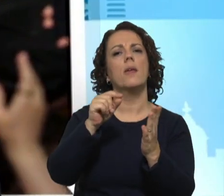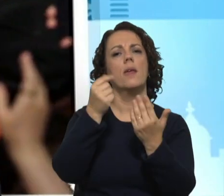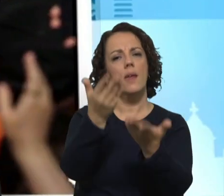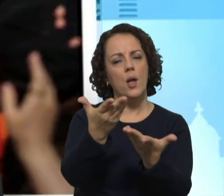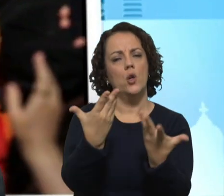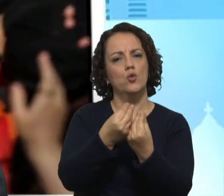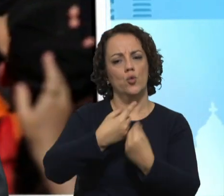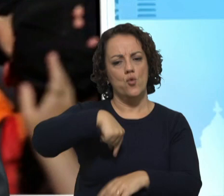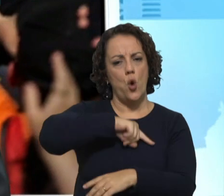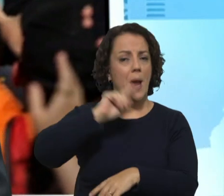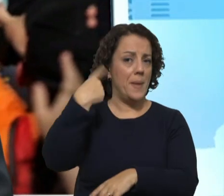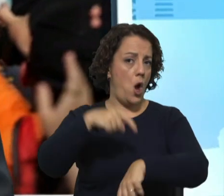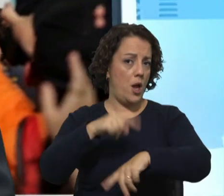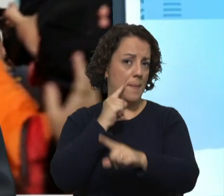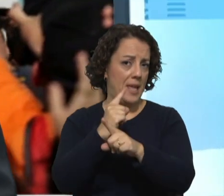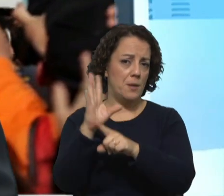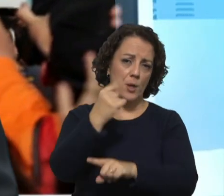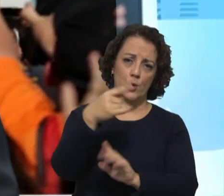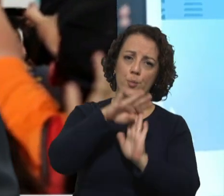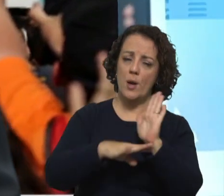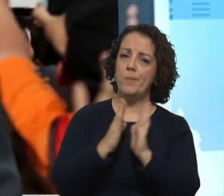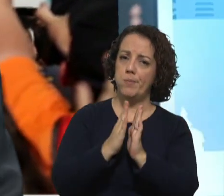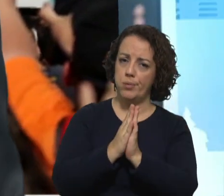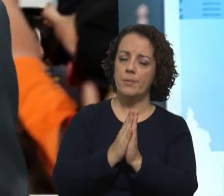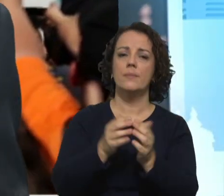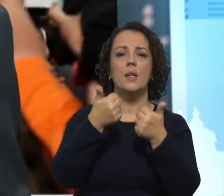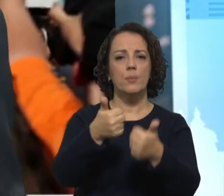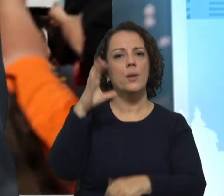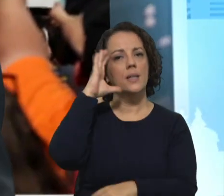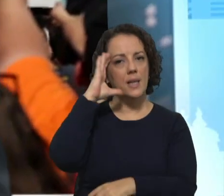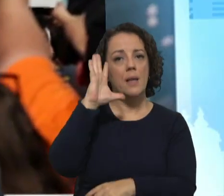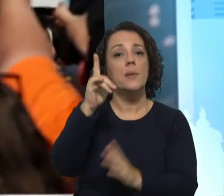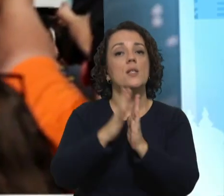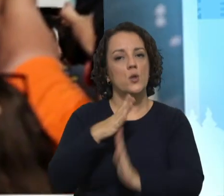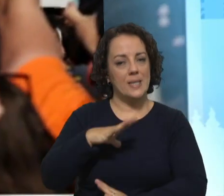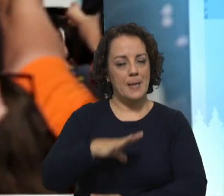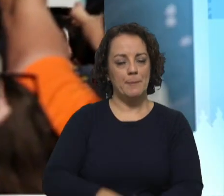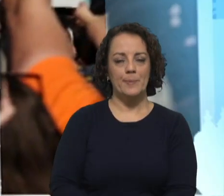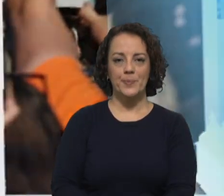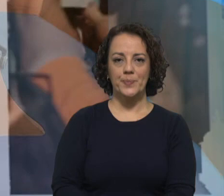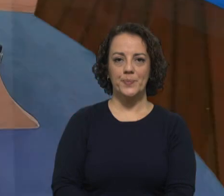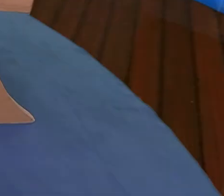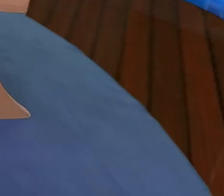nós amanhã, à mesma hora, para mais um programa Eclésia. Tenha então uma muito boa tarde. Até amanhã, se Deus quiser.